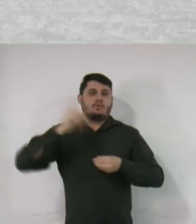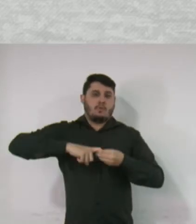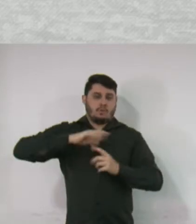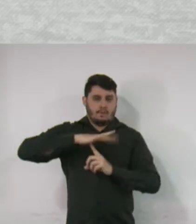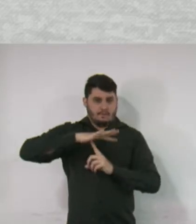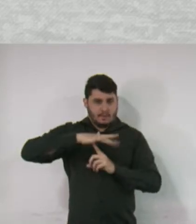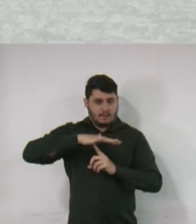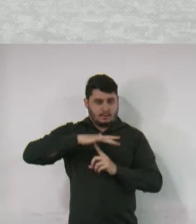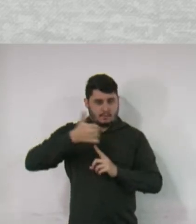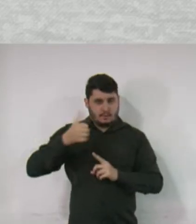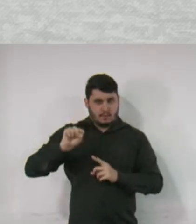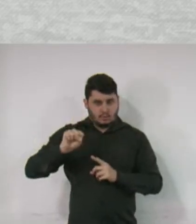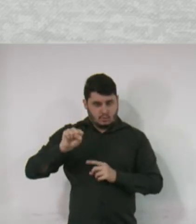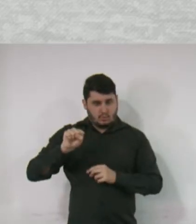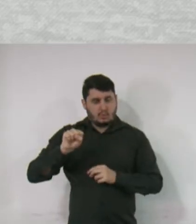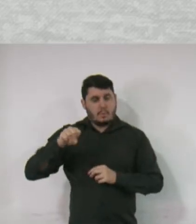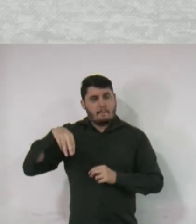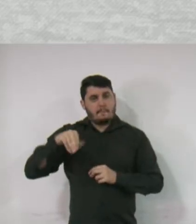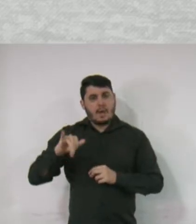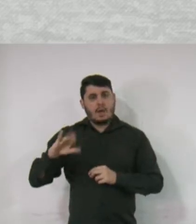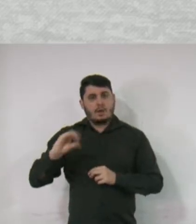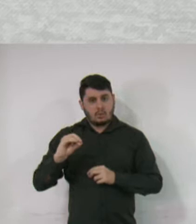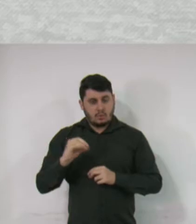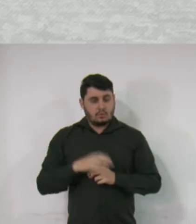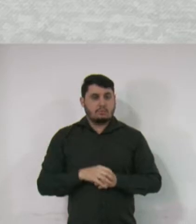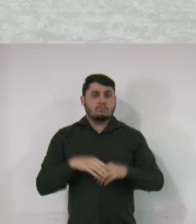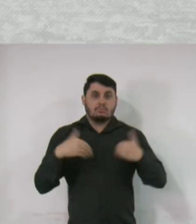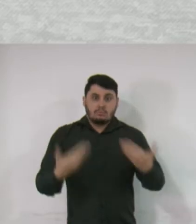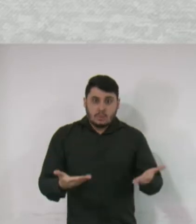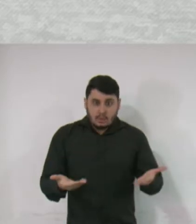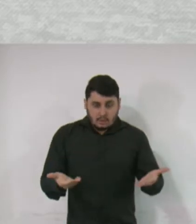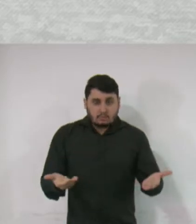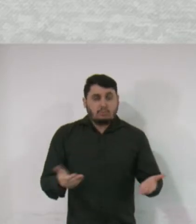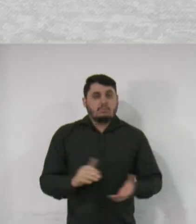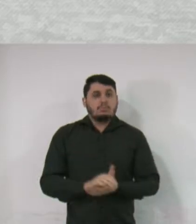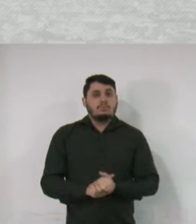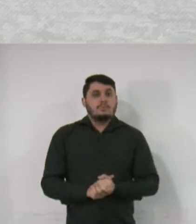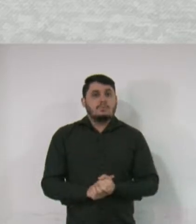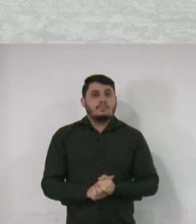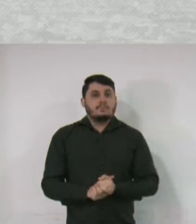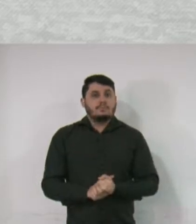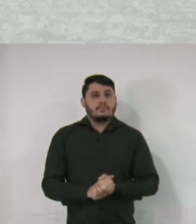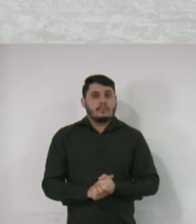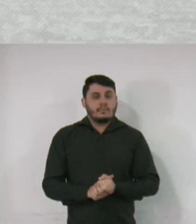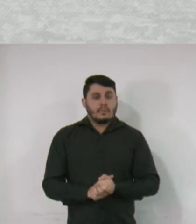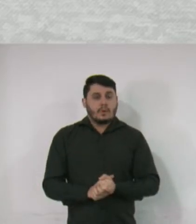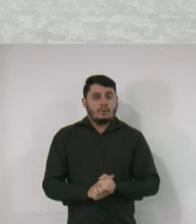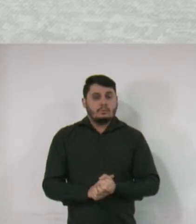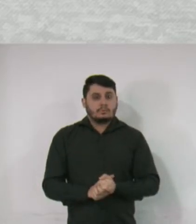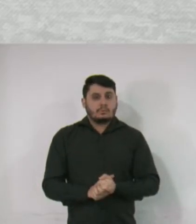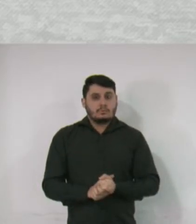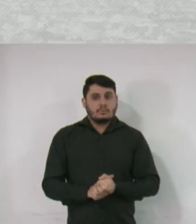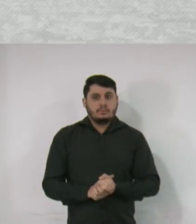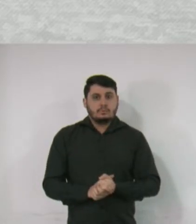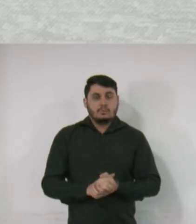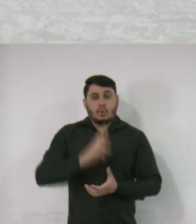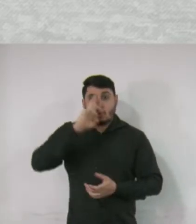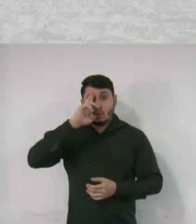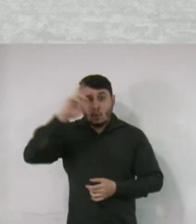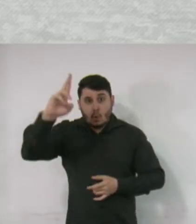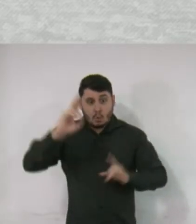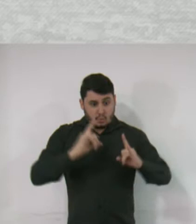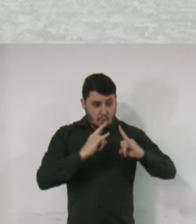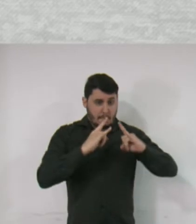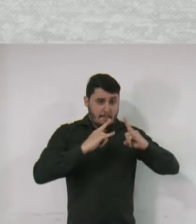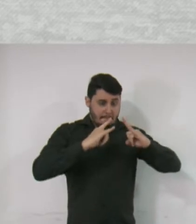plano seriam o poder público por parte da prefeitura, os permissionários, os donos de bancos, os permissionários que utilizam